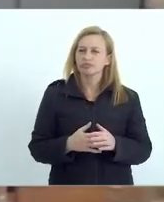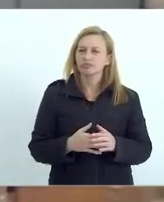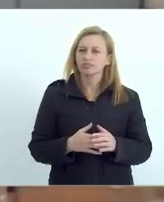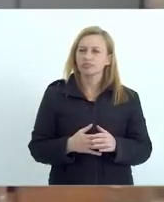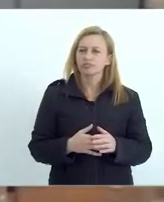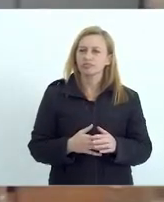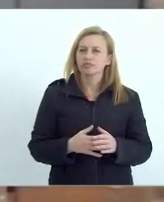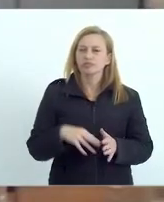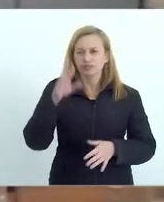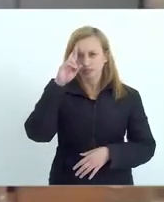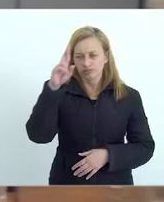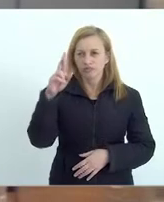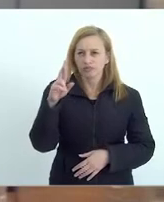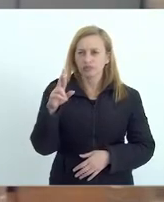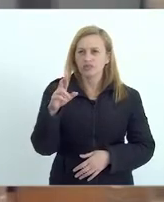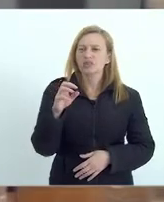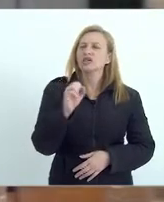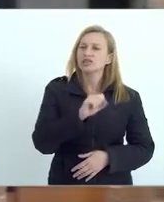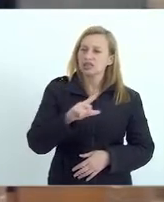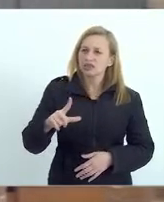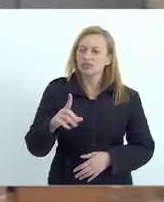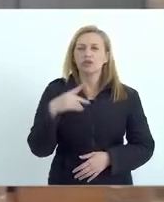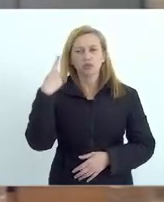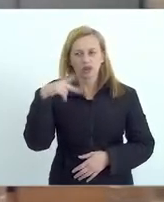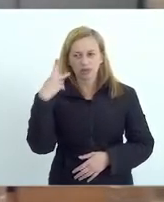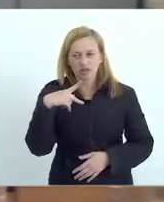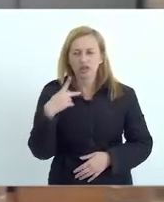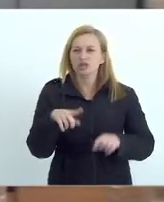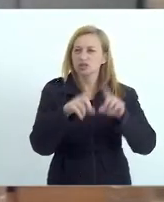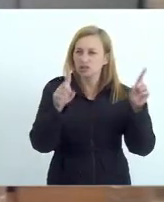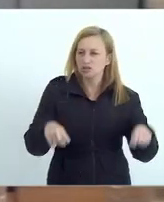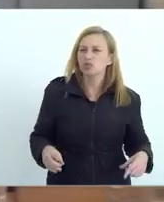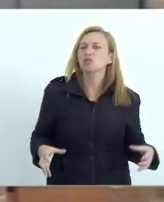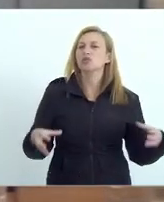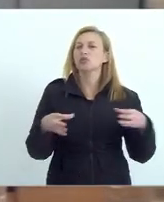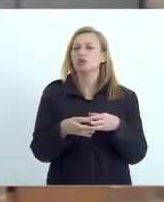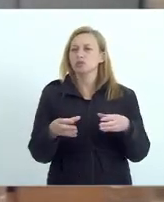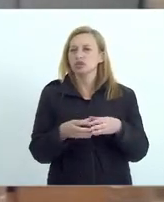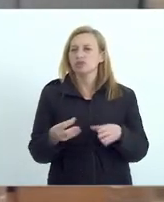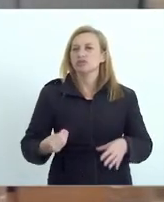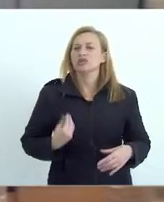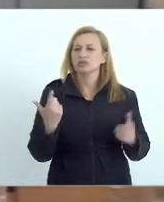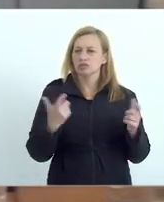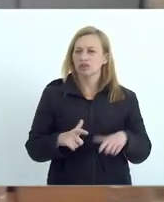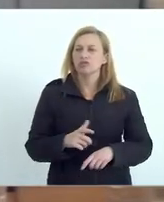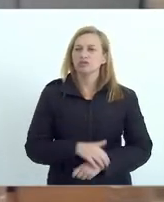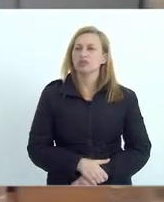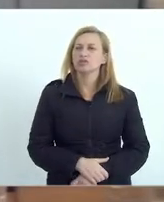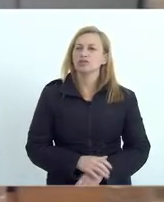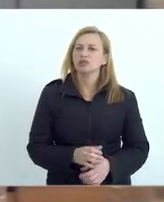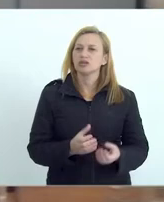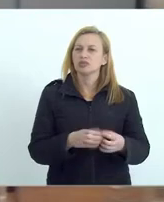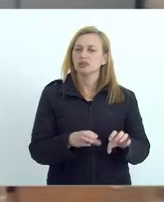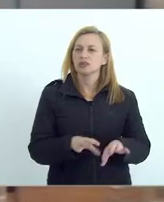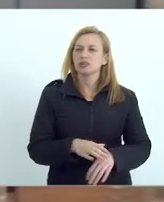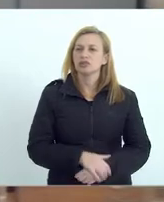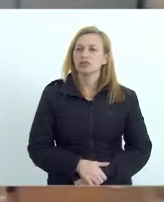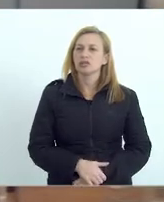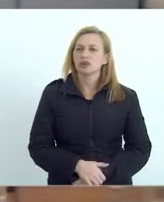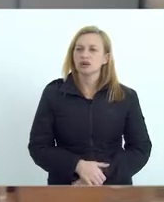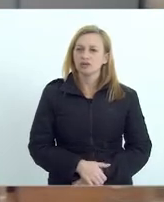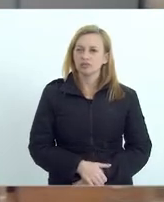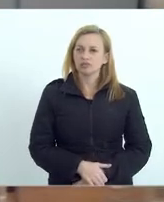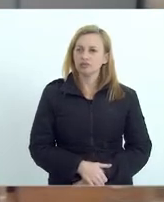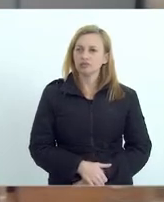civis militares parlamentares servidores e concursados aqui presente vamos